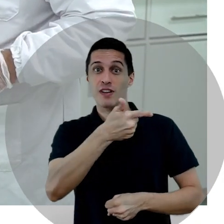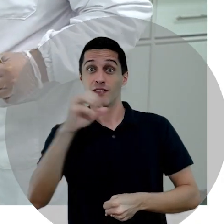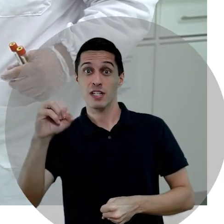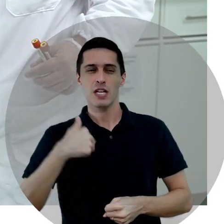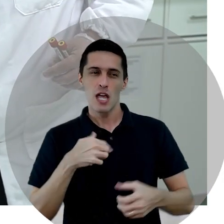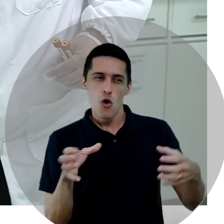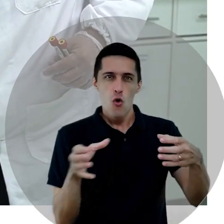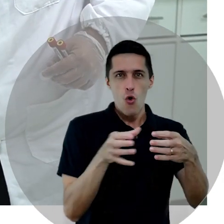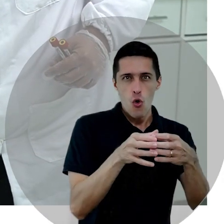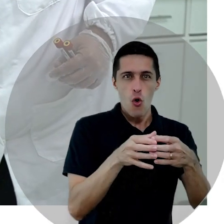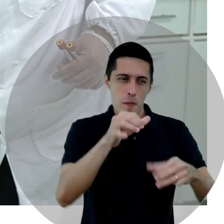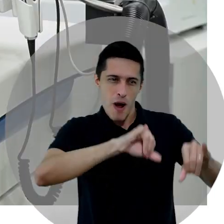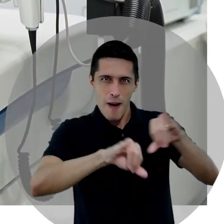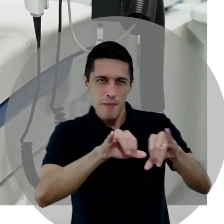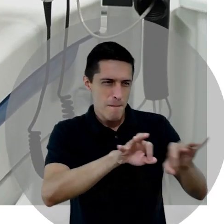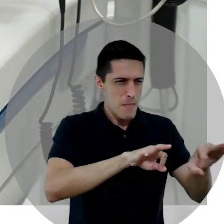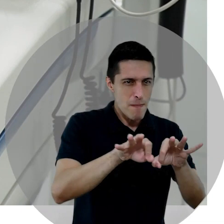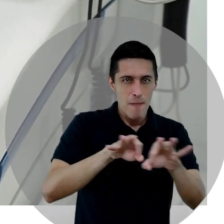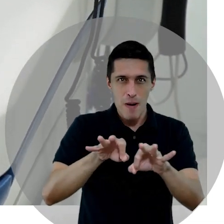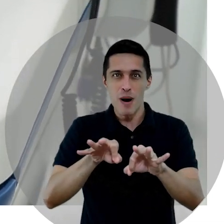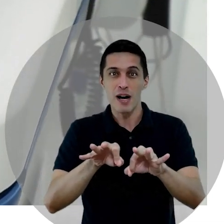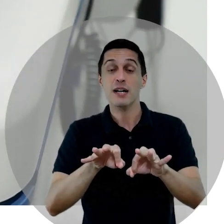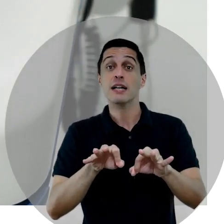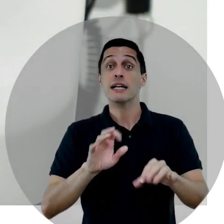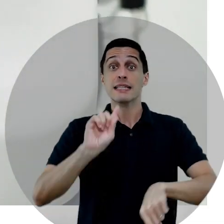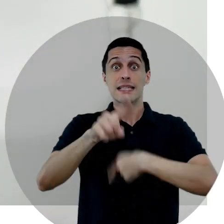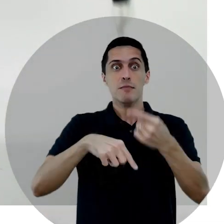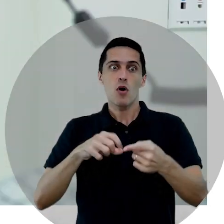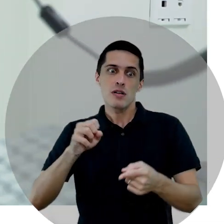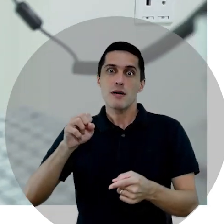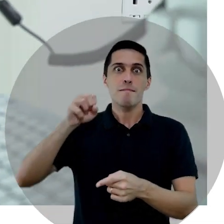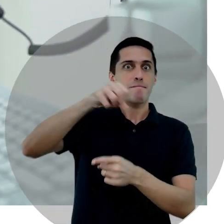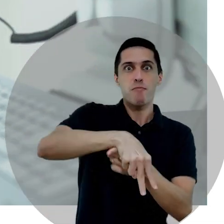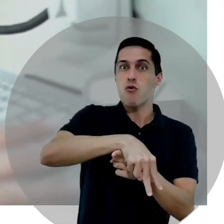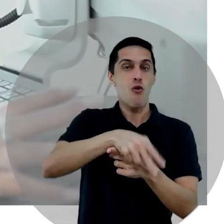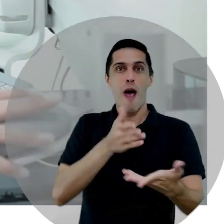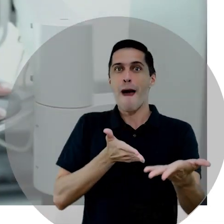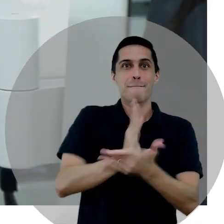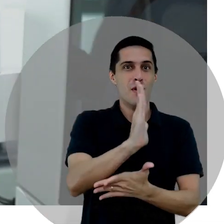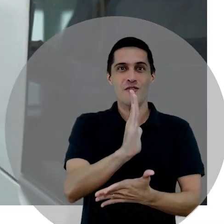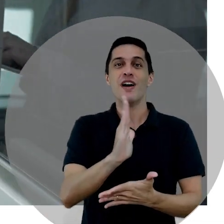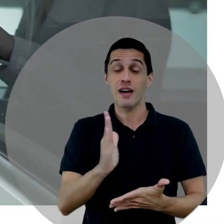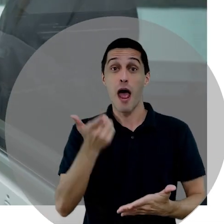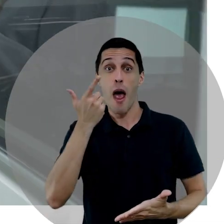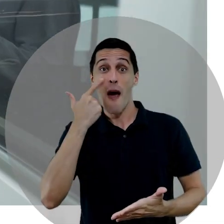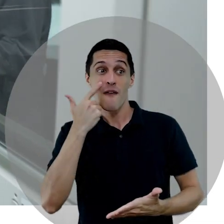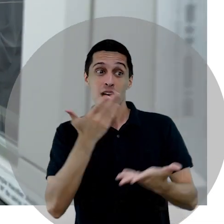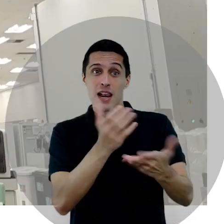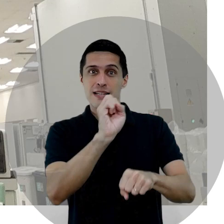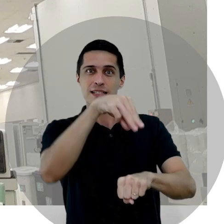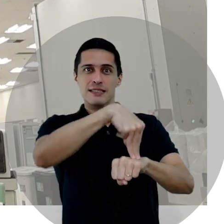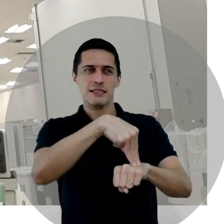equipe de automação laboratorial por 1 ano e, após esse período, fui contratado para compor esse time, o que mostra que a Siemens tem forte